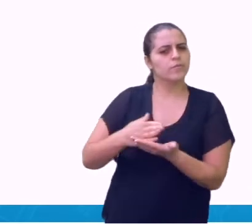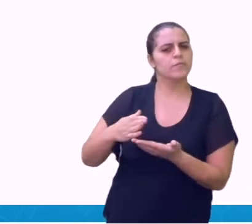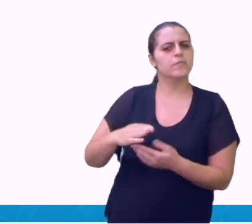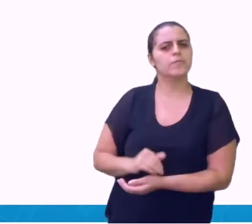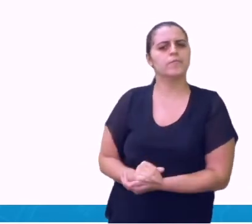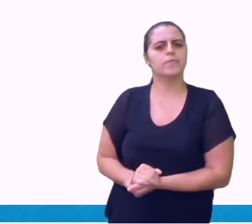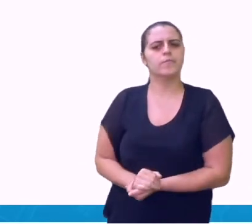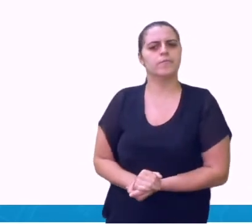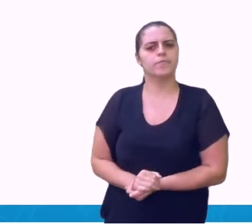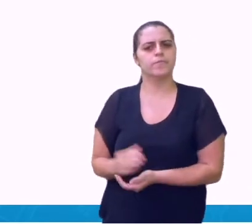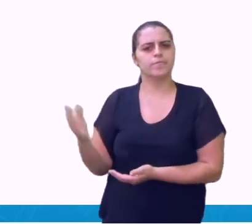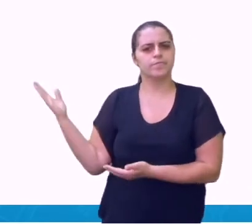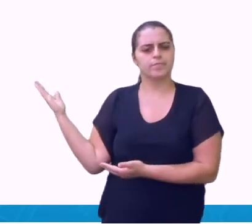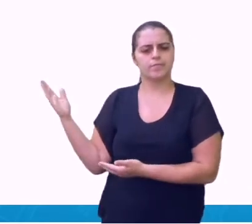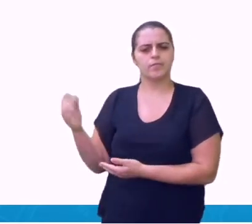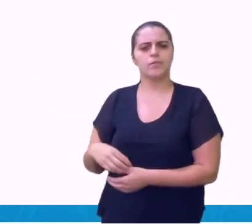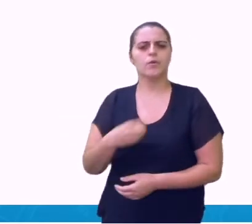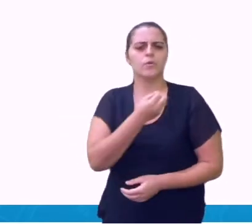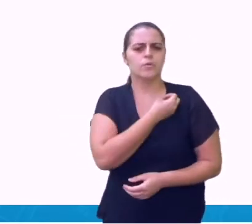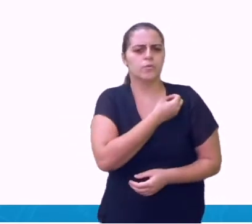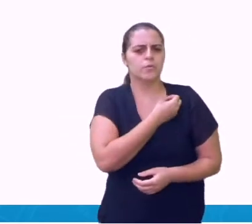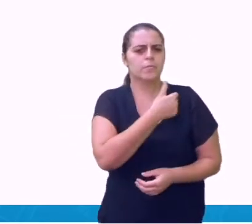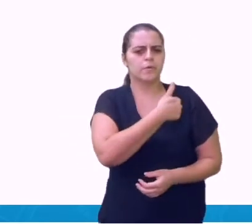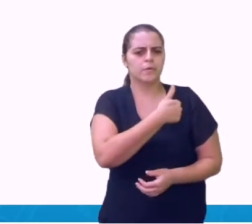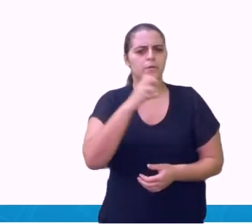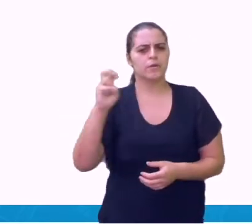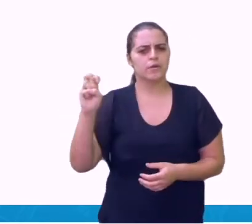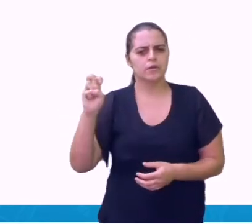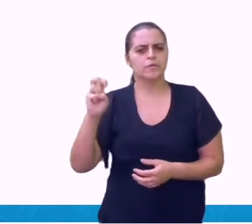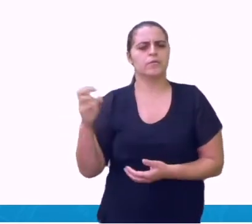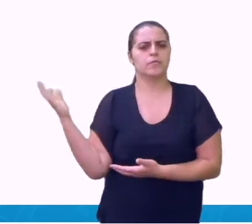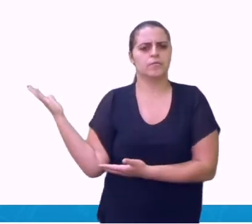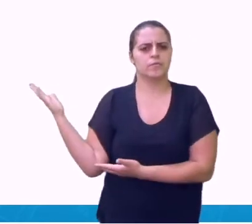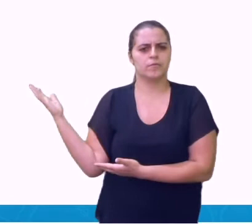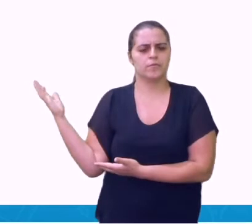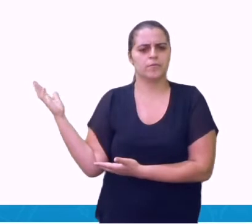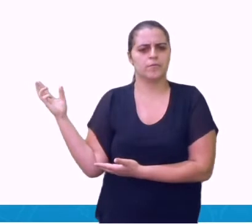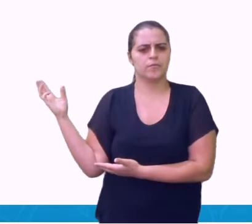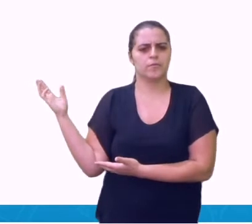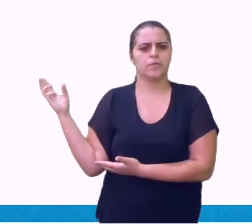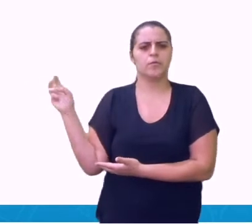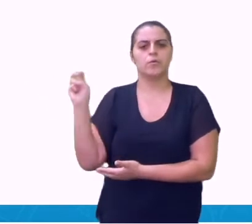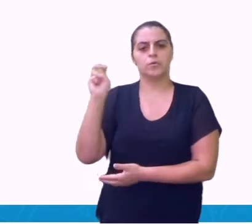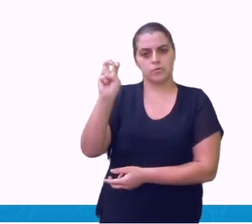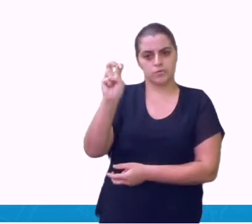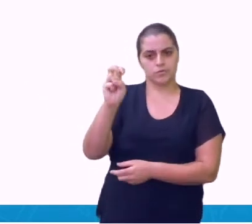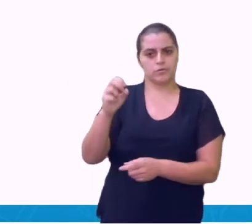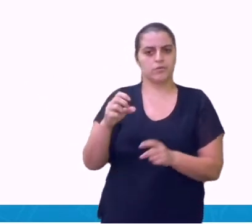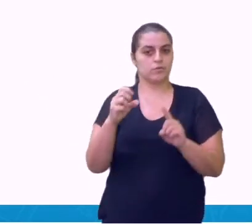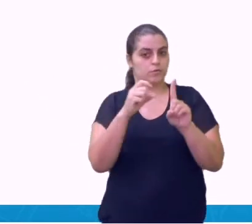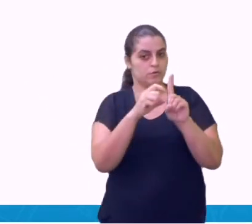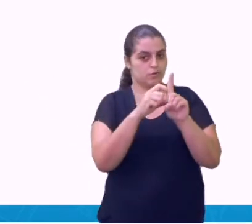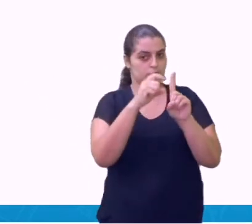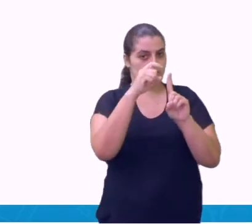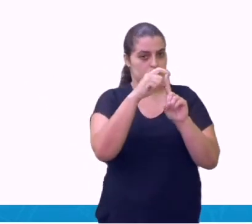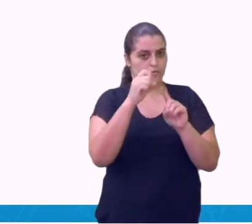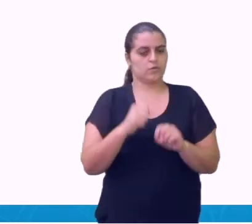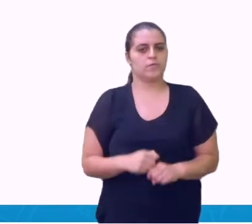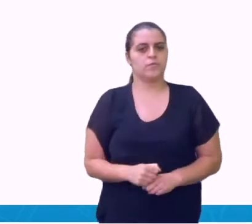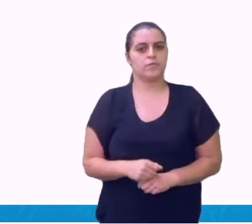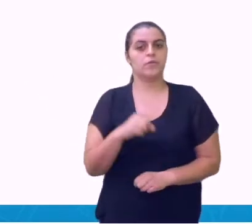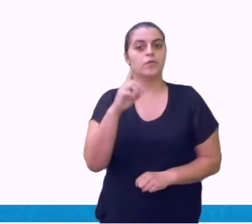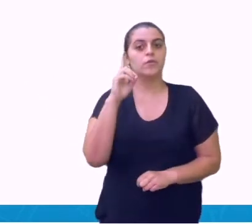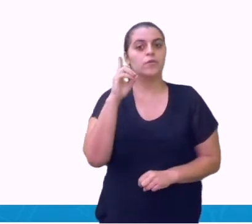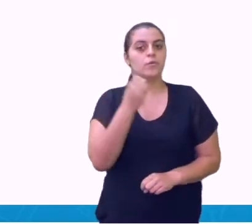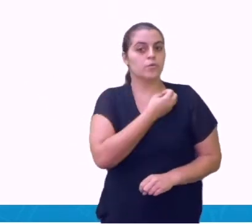dica? O número 15. Olha, o 5 fica na unidade e o número